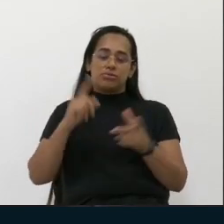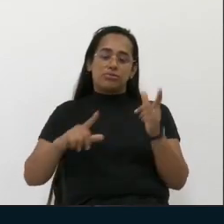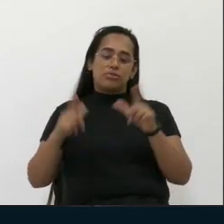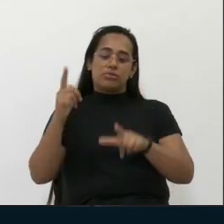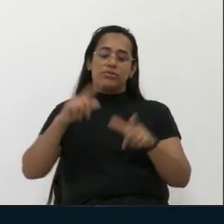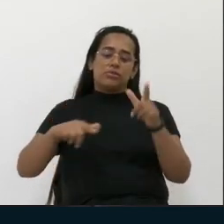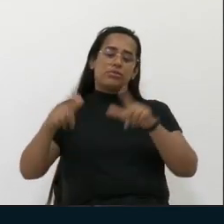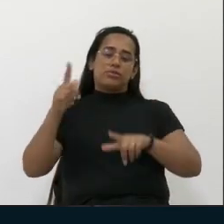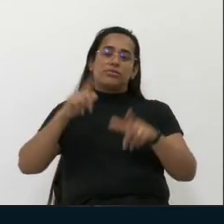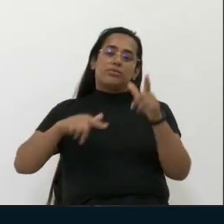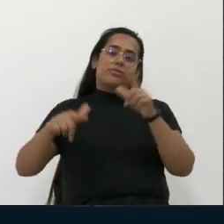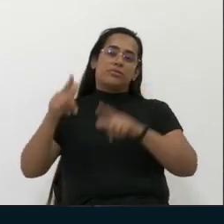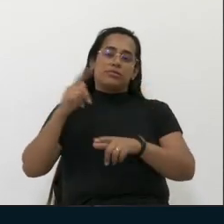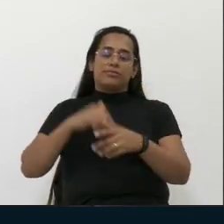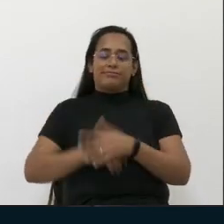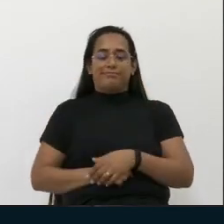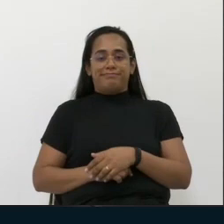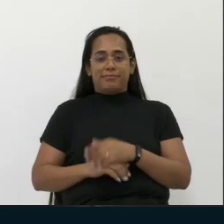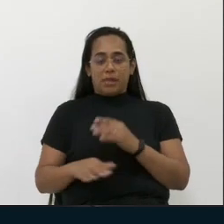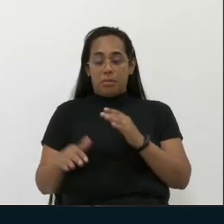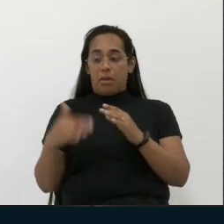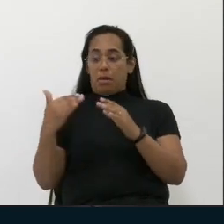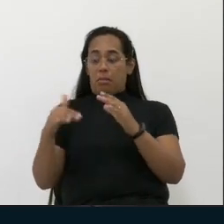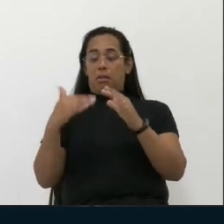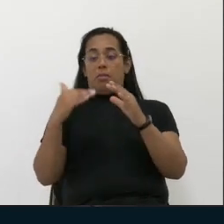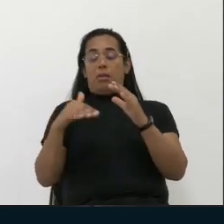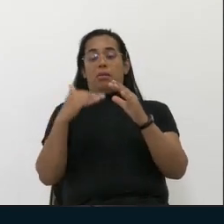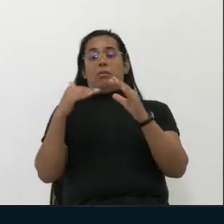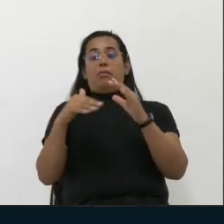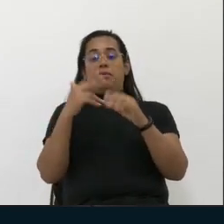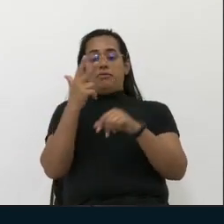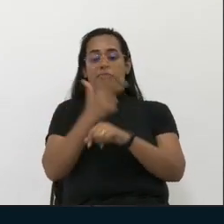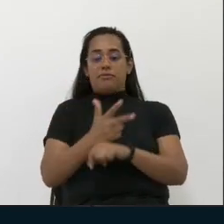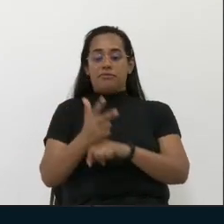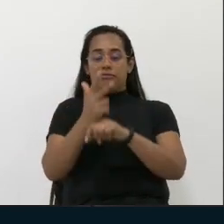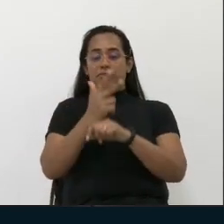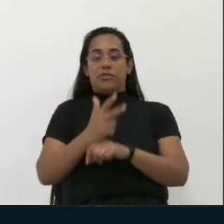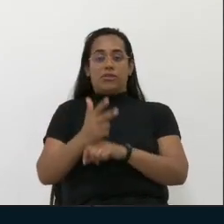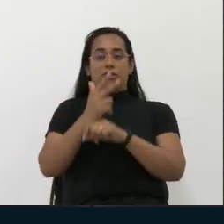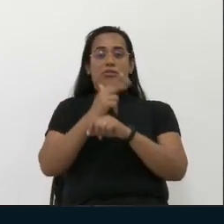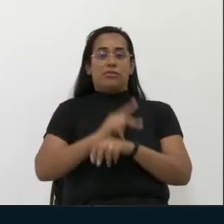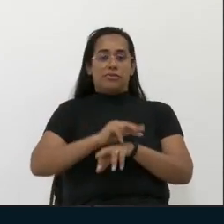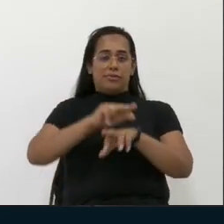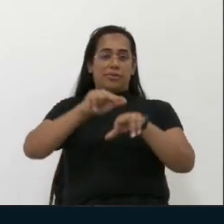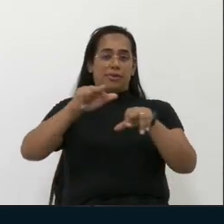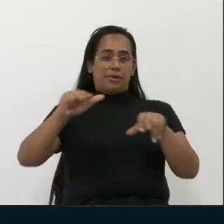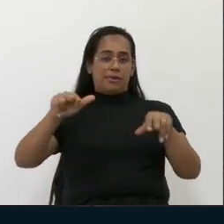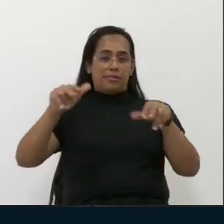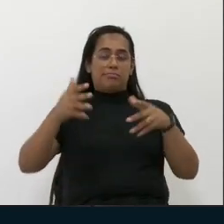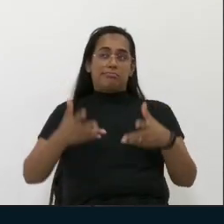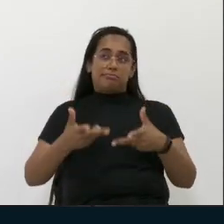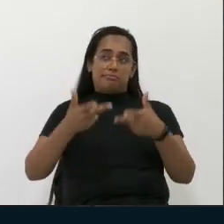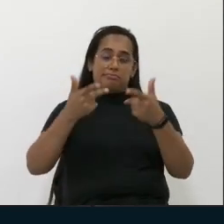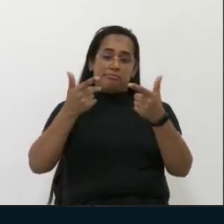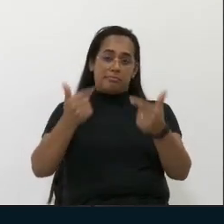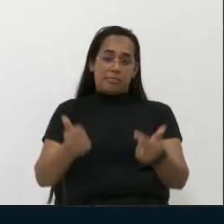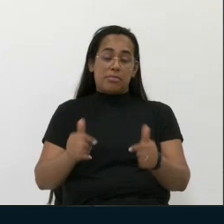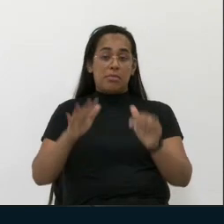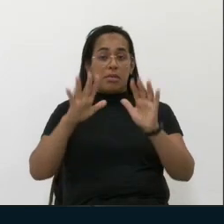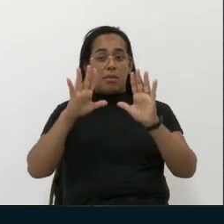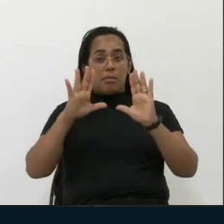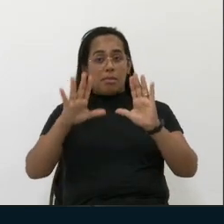recebendo aqueles vídeos de qualidade, de bem estruturado, mas sem